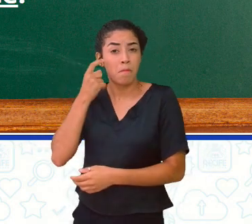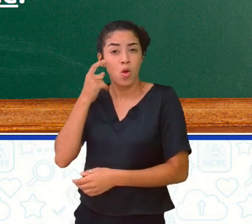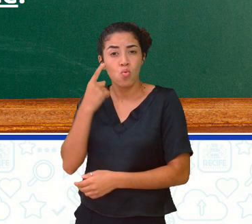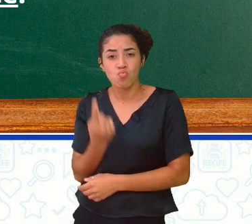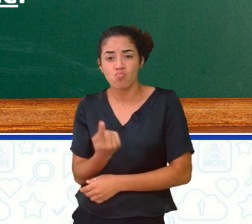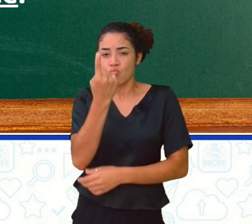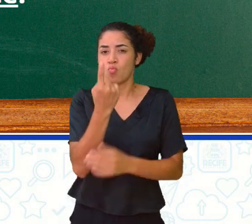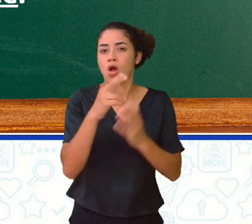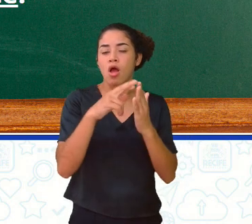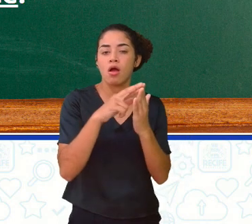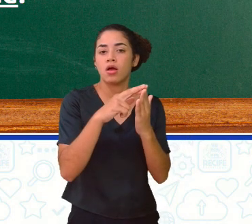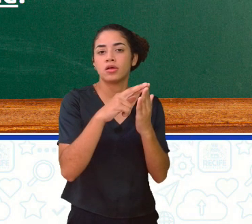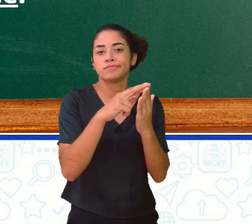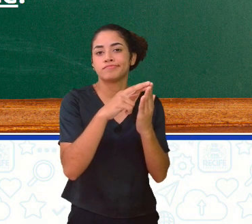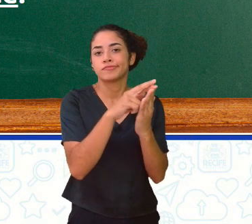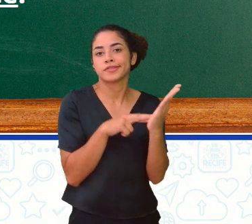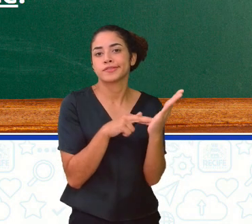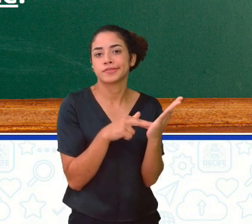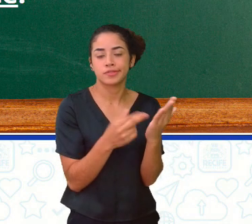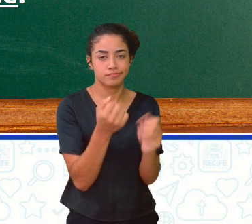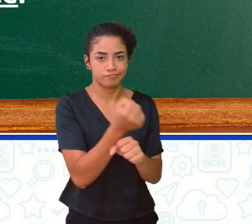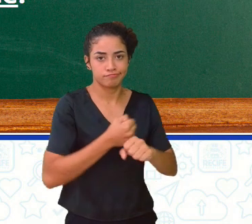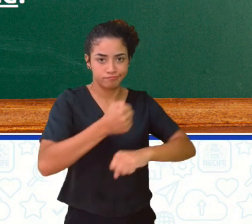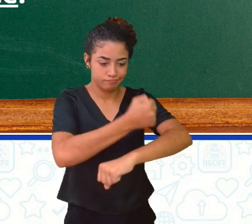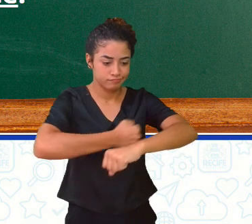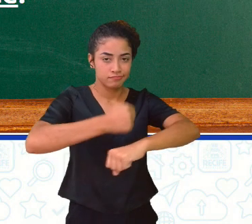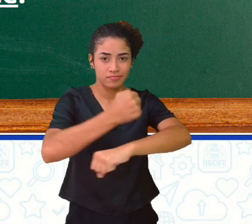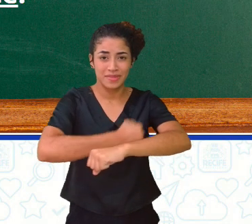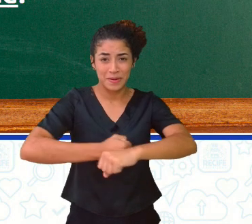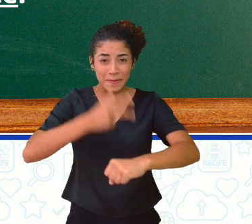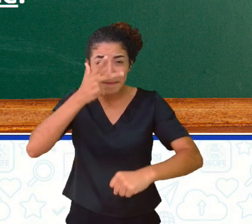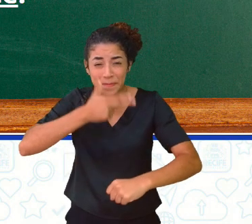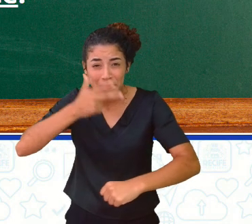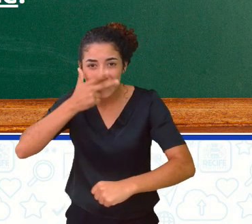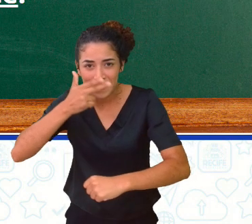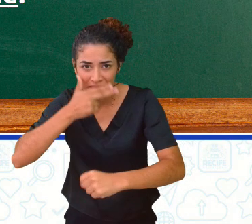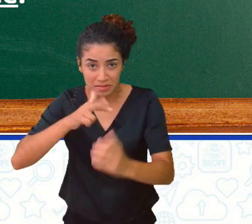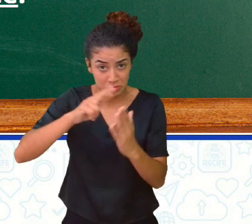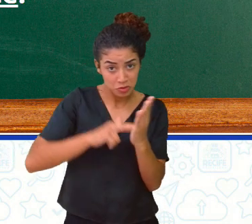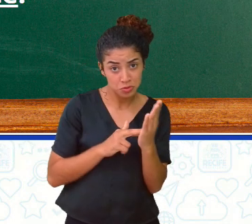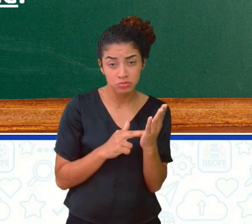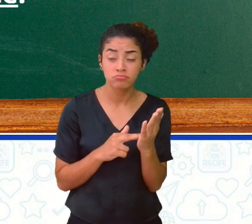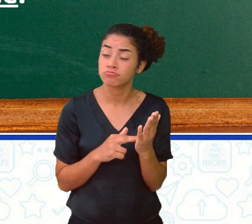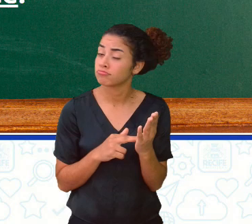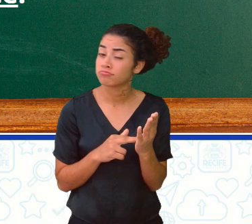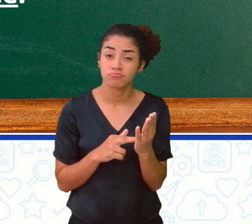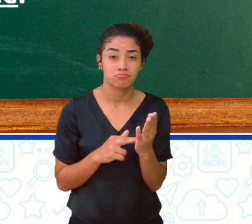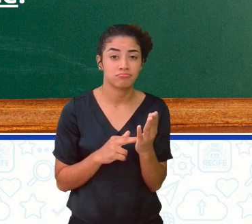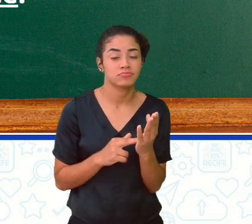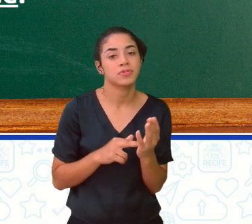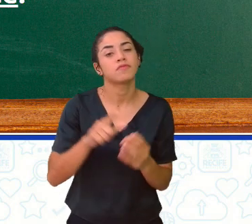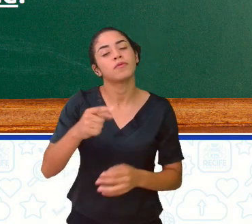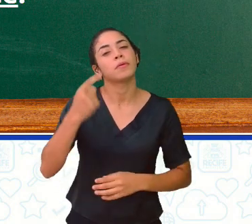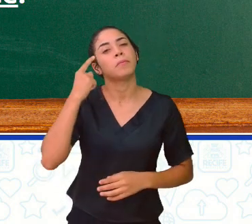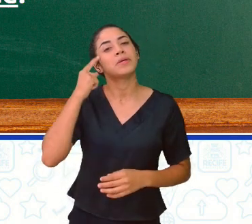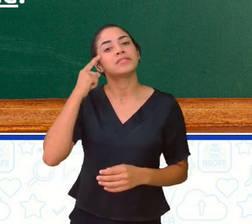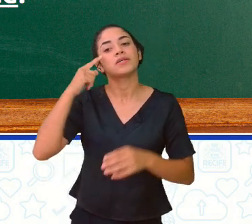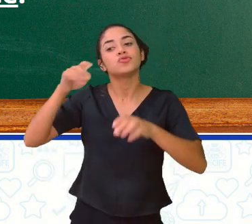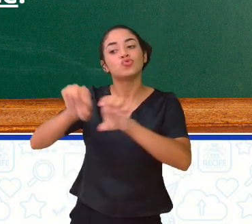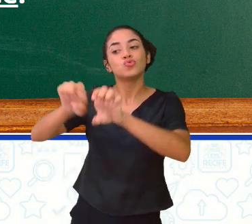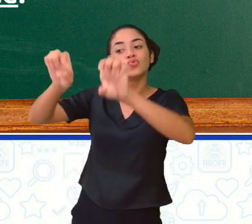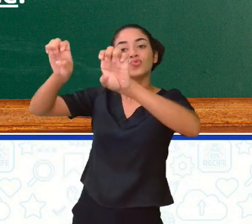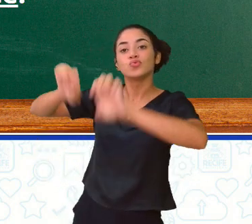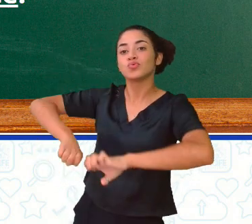uma receita de bolo, vocês não vão pensar na mesma receita, né? Mas vocês vão pensar em